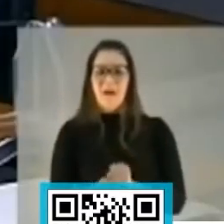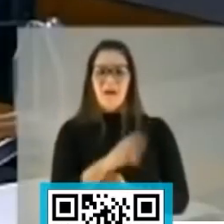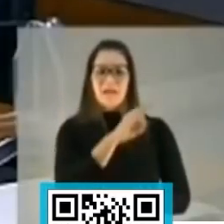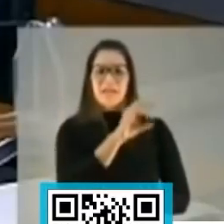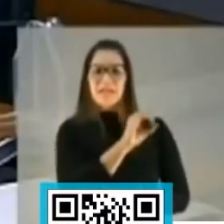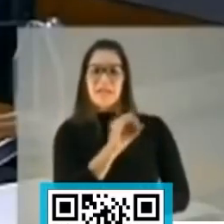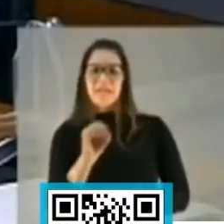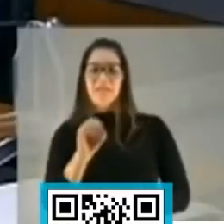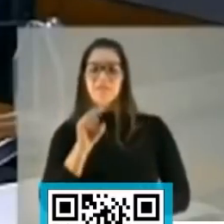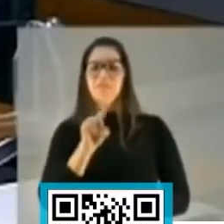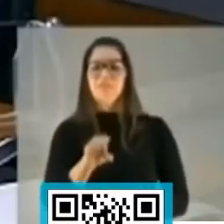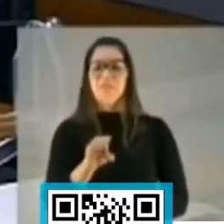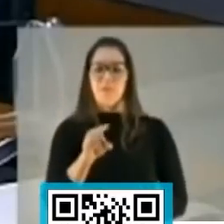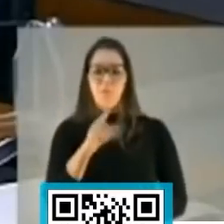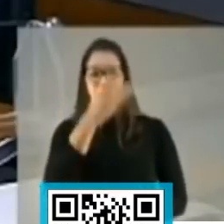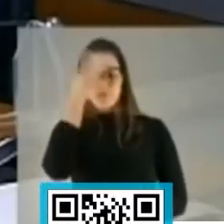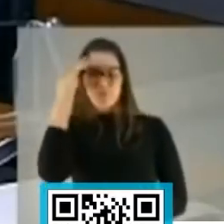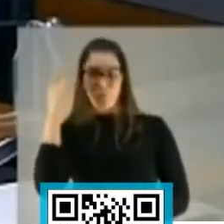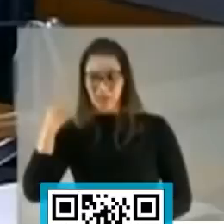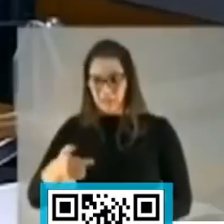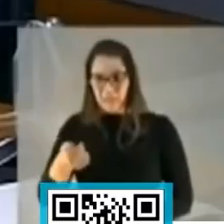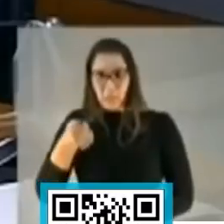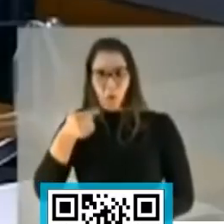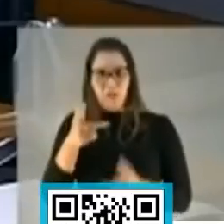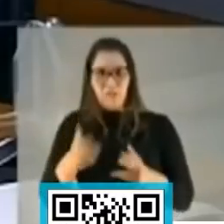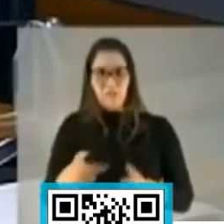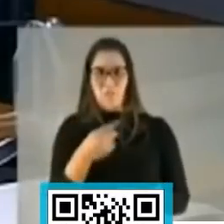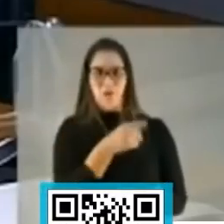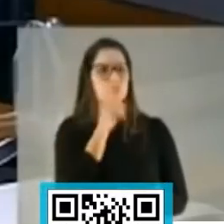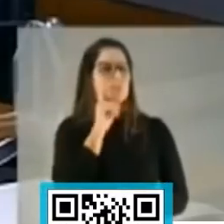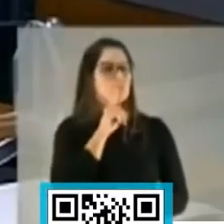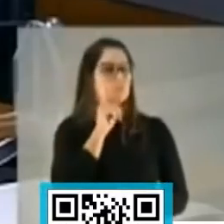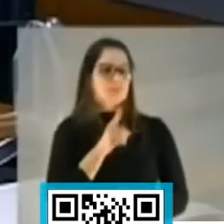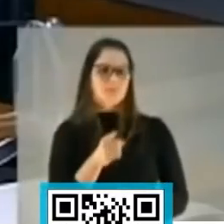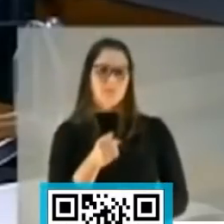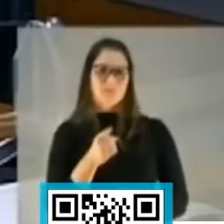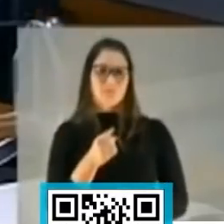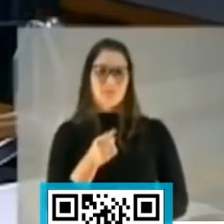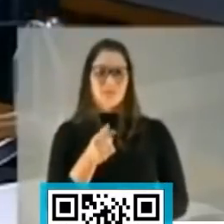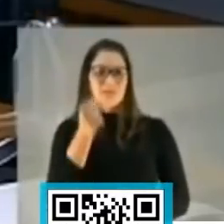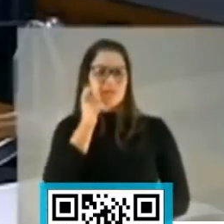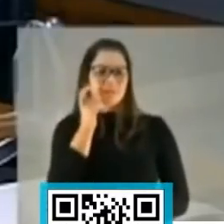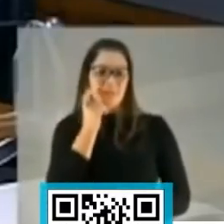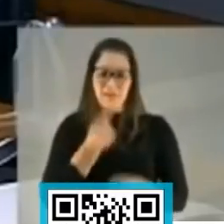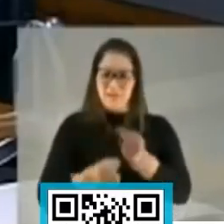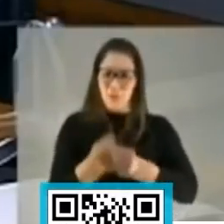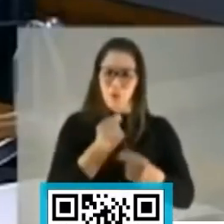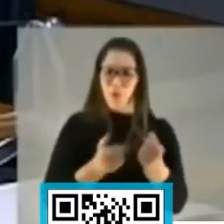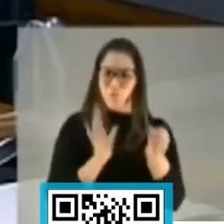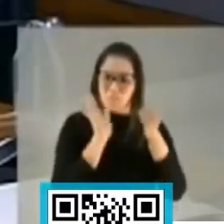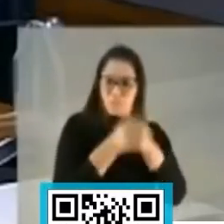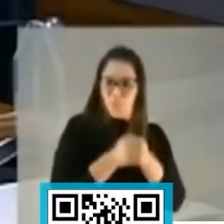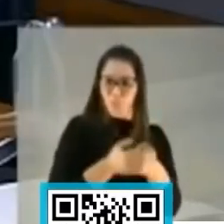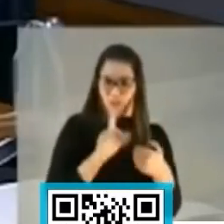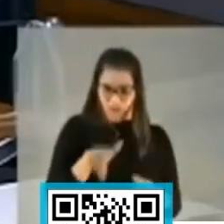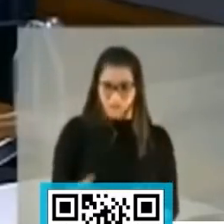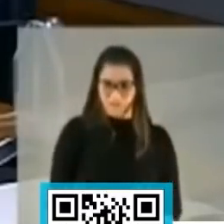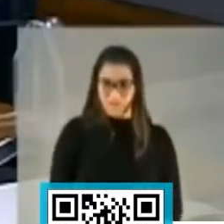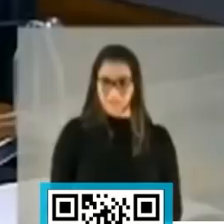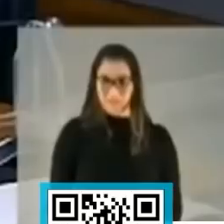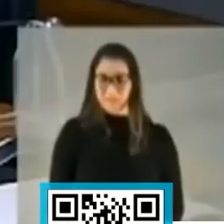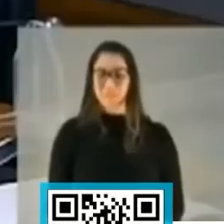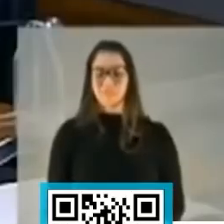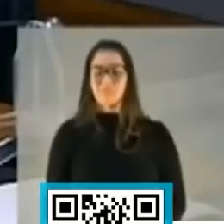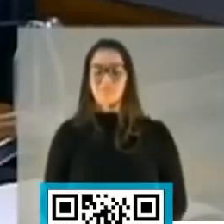aqui está caminhando para isso 450 mil mortos e tudo isso foi feito por interesse econômico obscuro e as